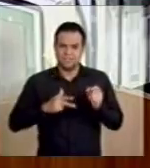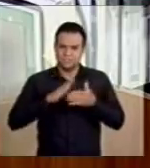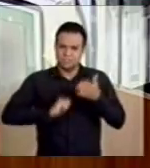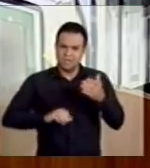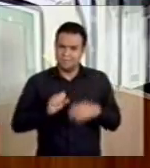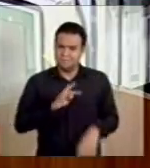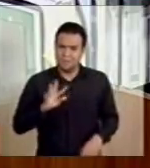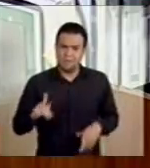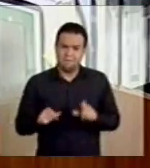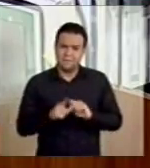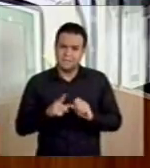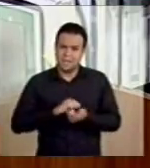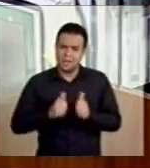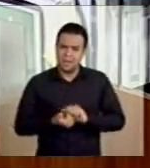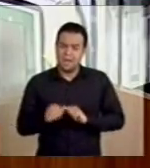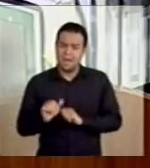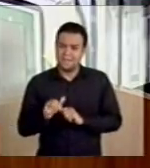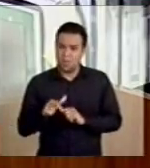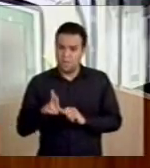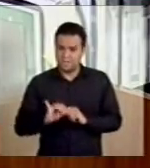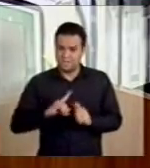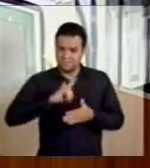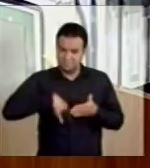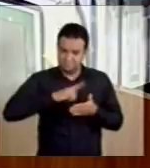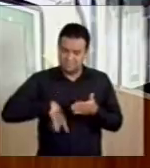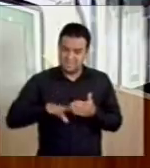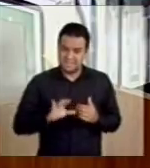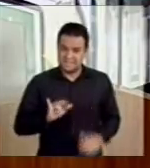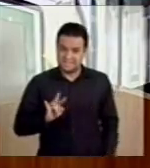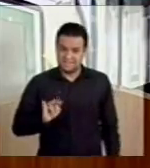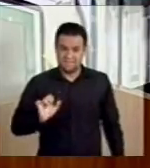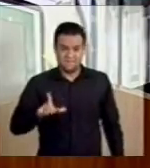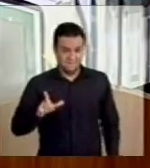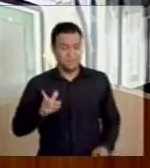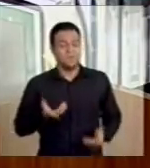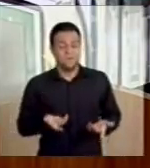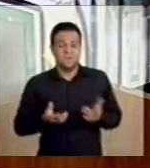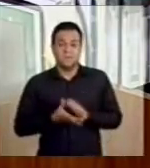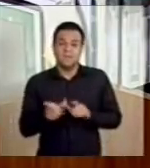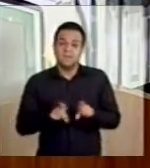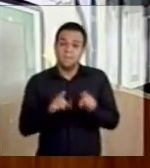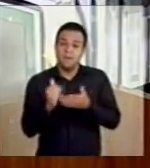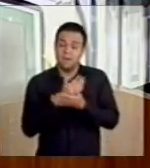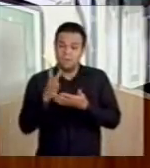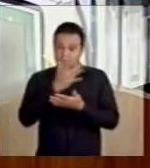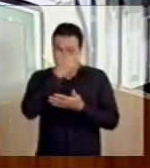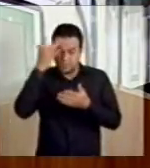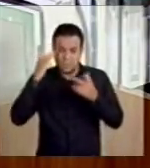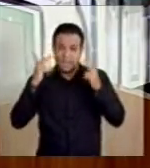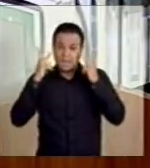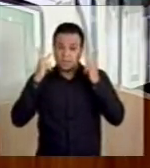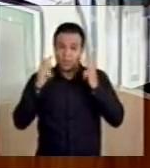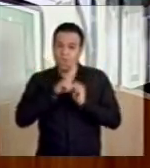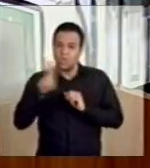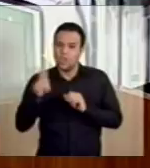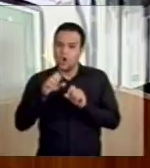de adequação do registro civil, dos assentamentos registrais no registro civil das pessoas naturais ao nome